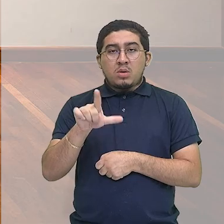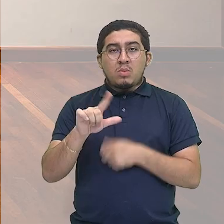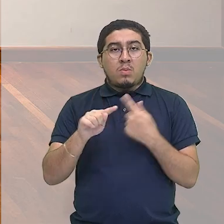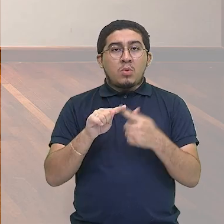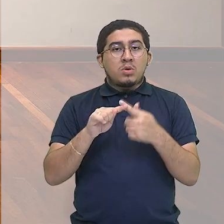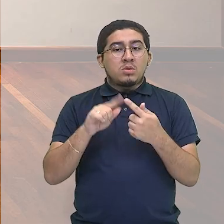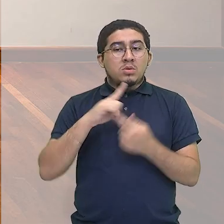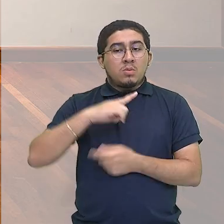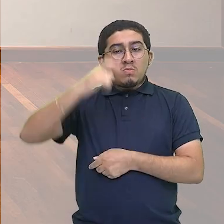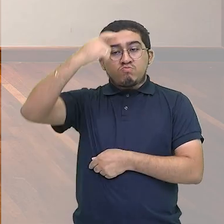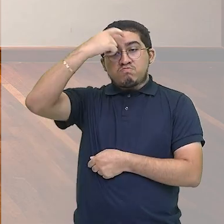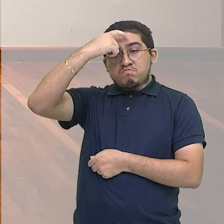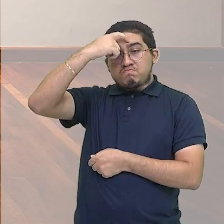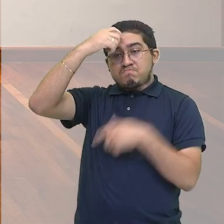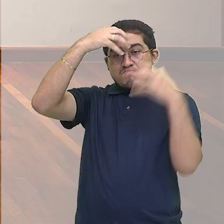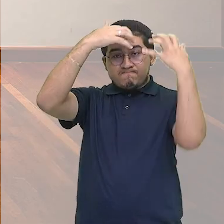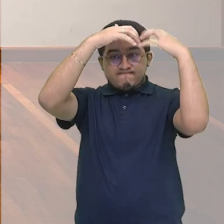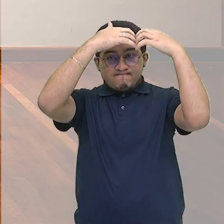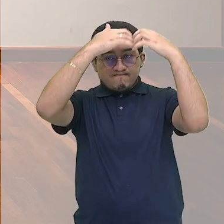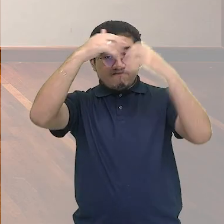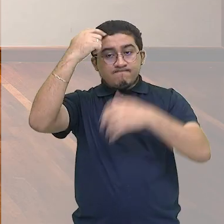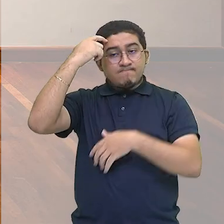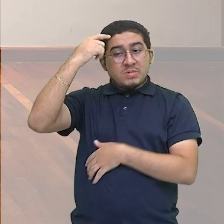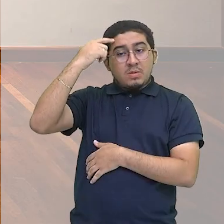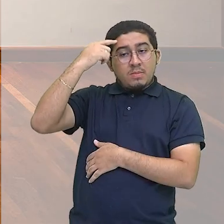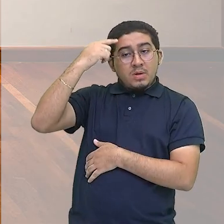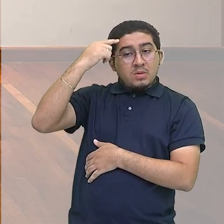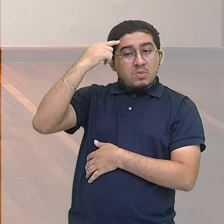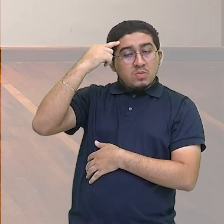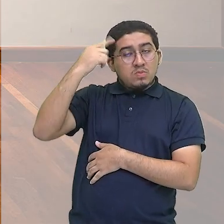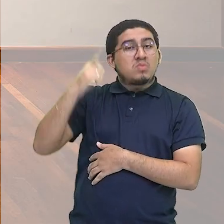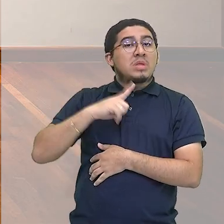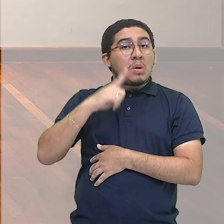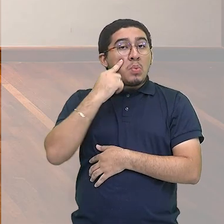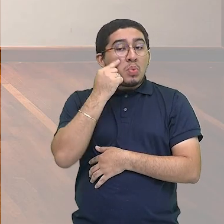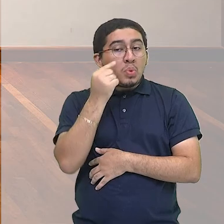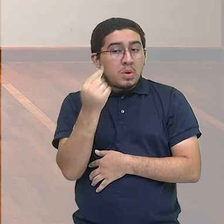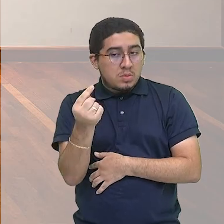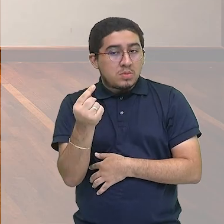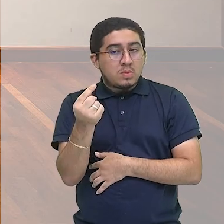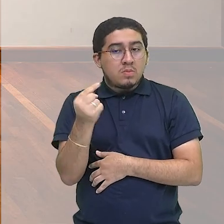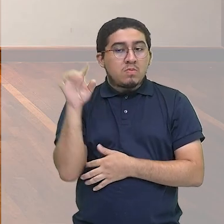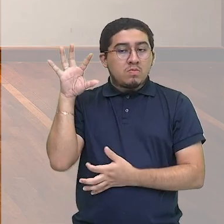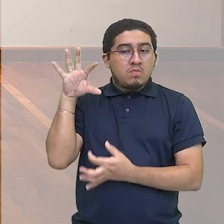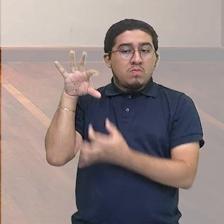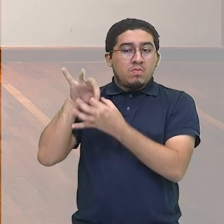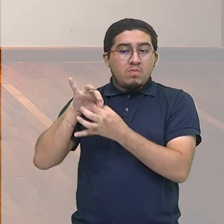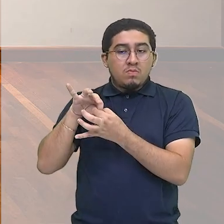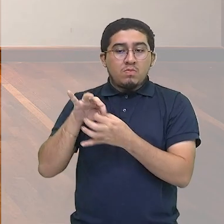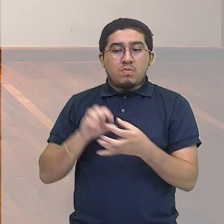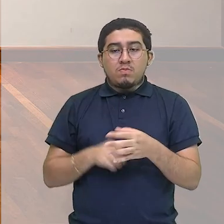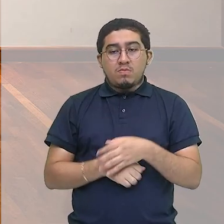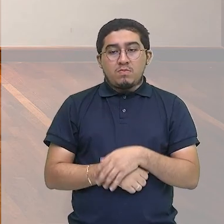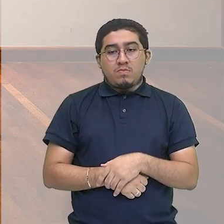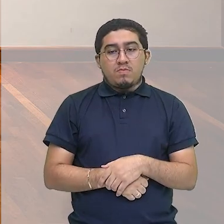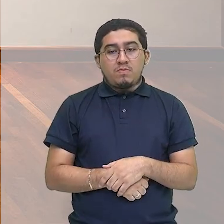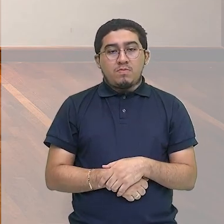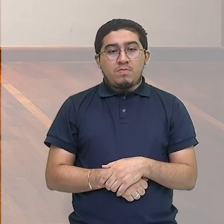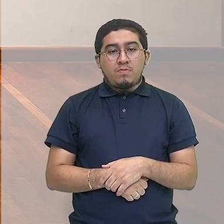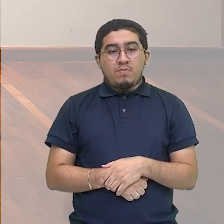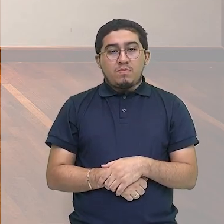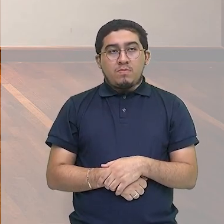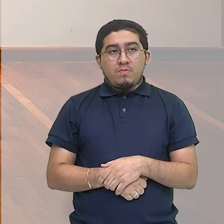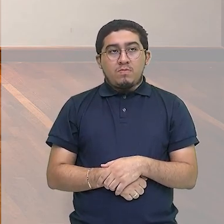certa racionalidade, ele tem um pensamento, ele faz aquilo com uma intenção, né? Então, é